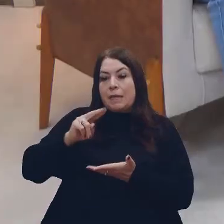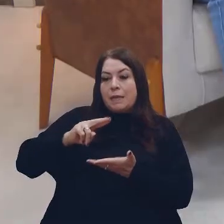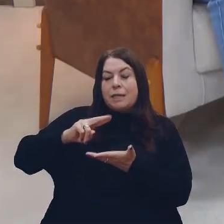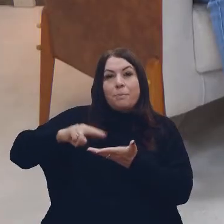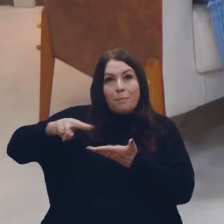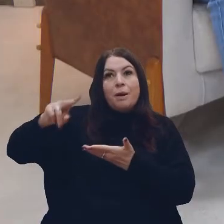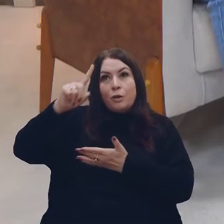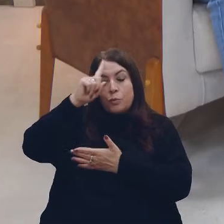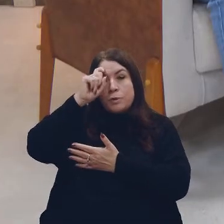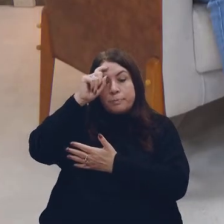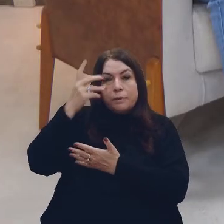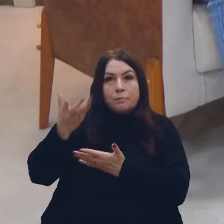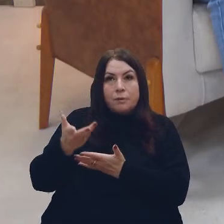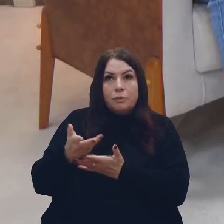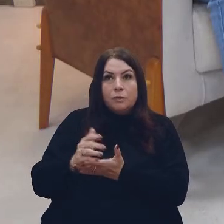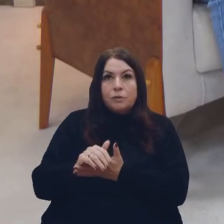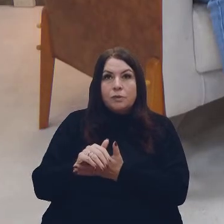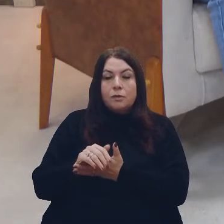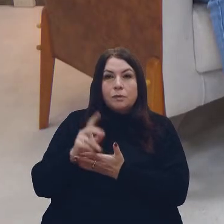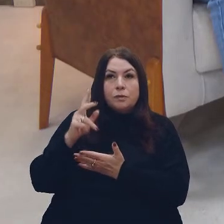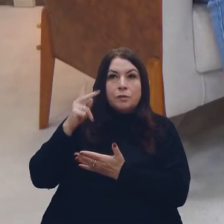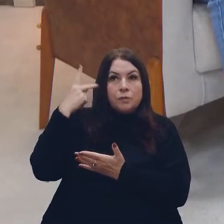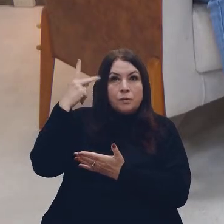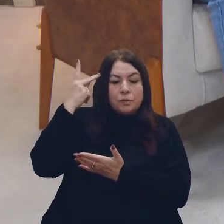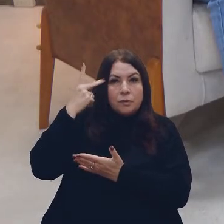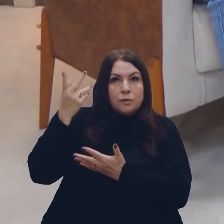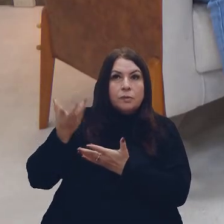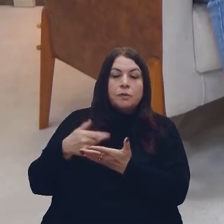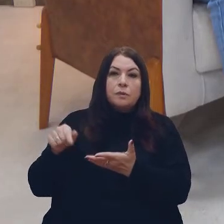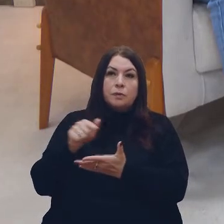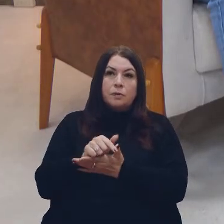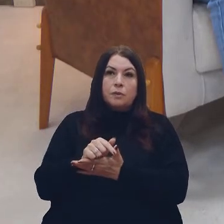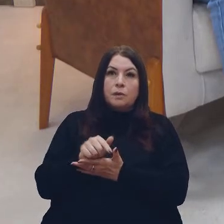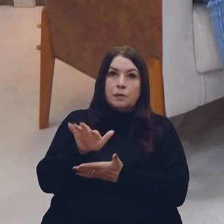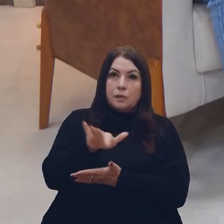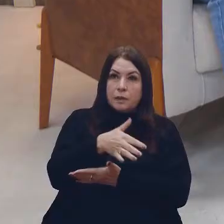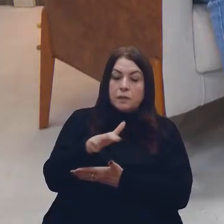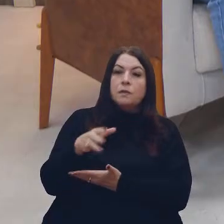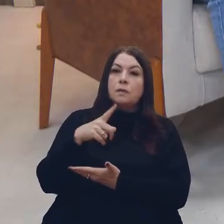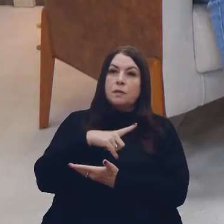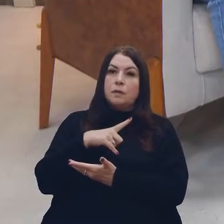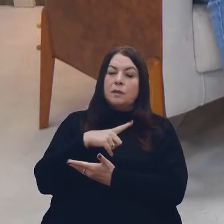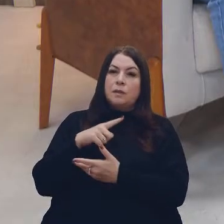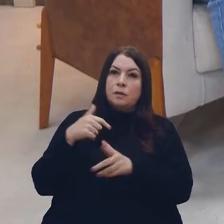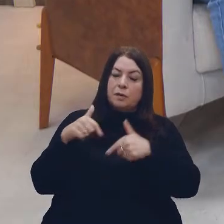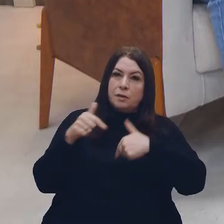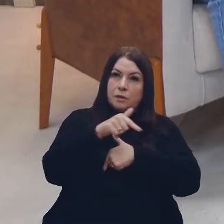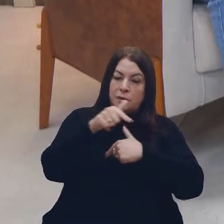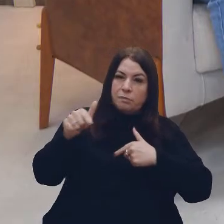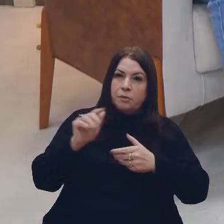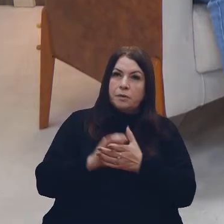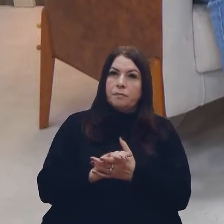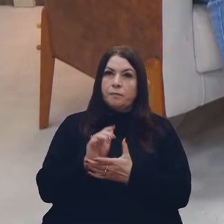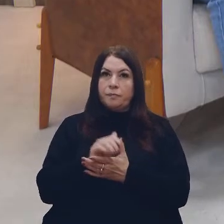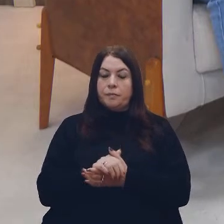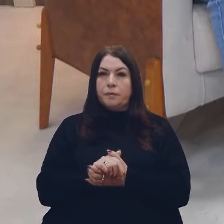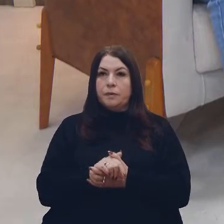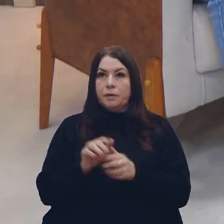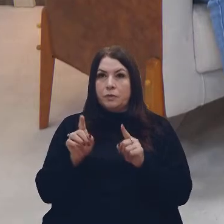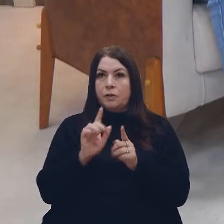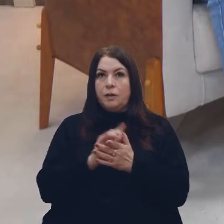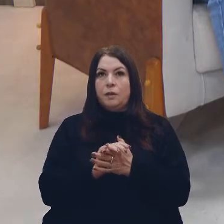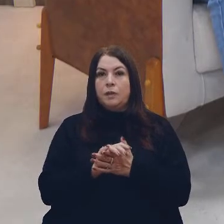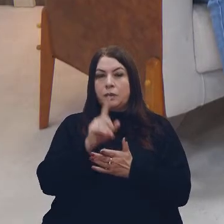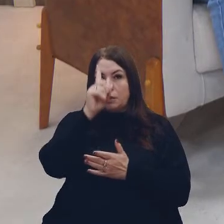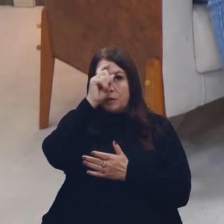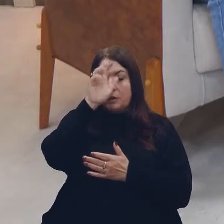internados em manicômios, né? E aí muitas vezes tem um trabalho meio complicado nisso, né? O